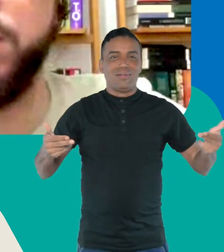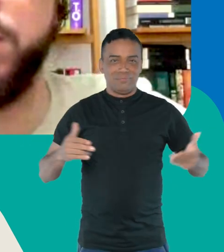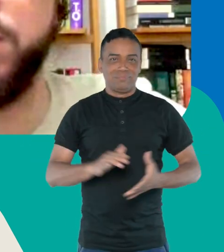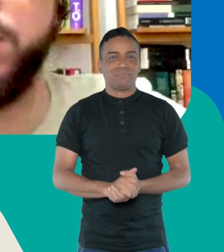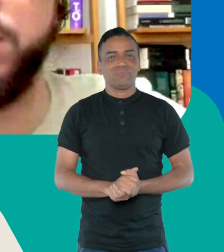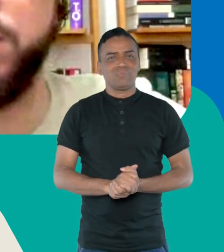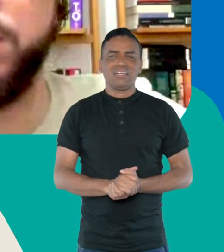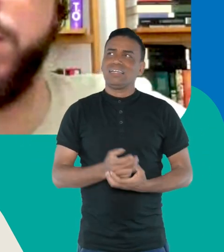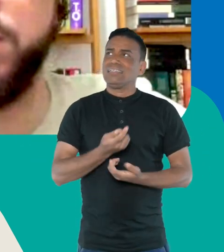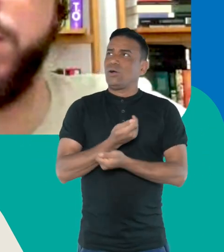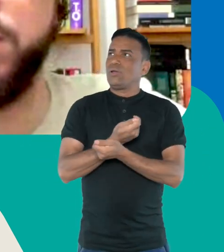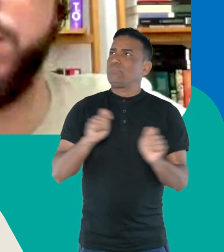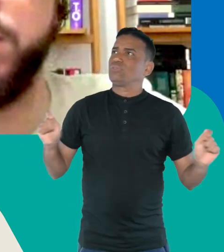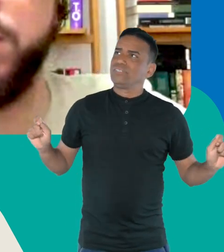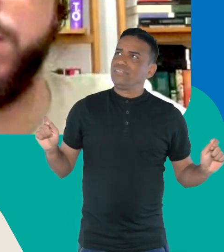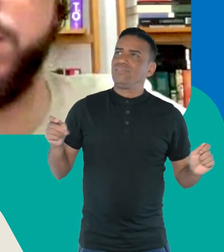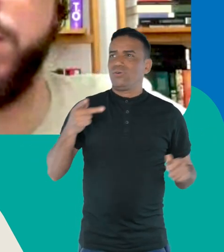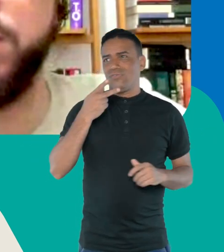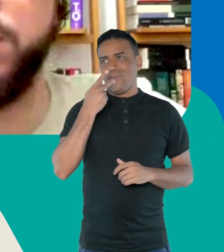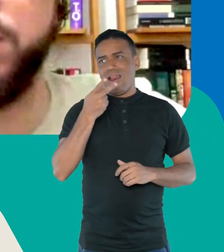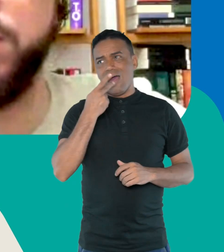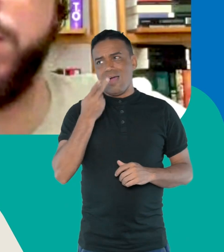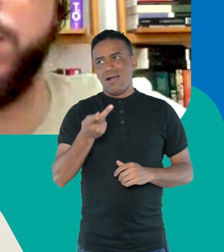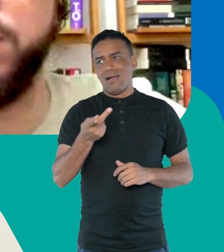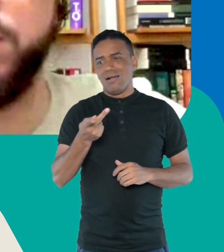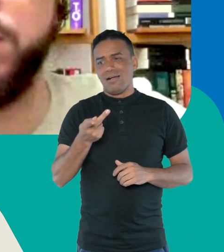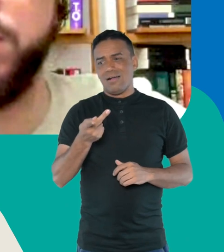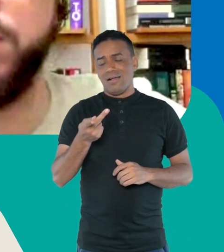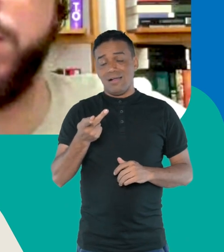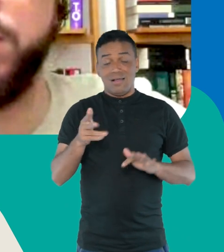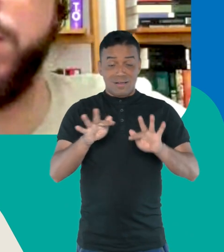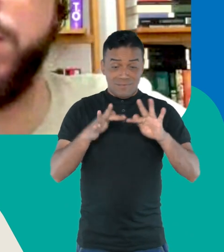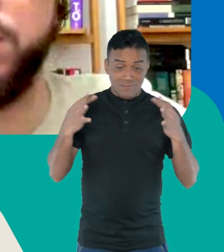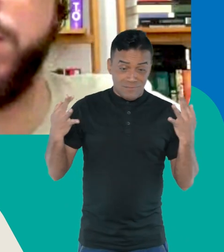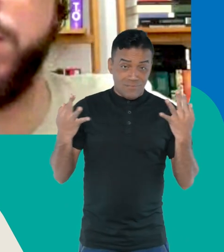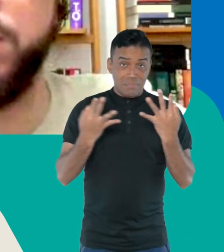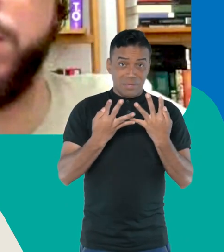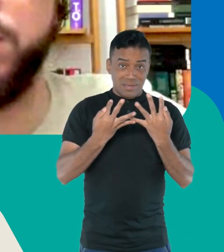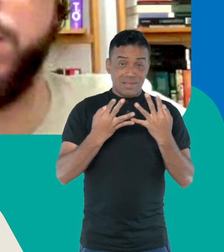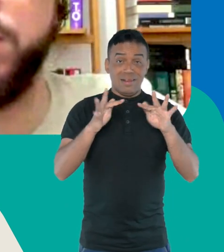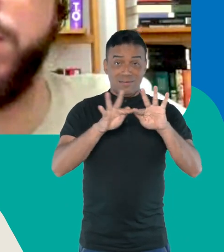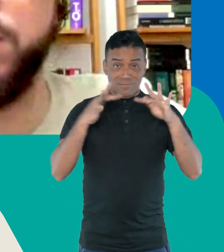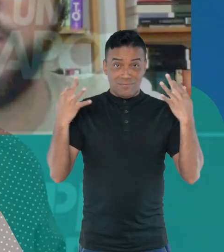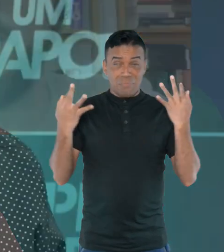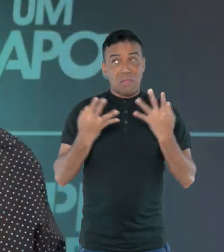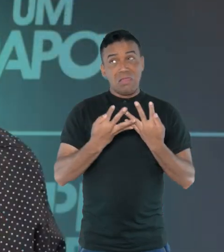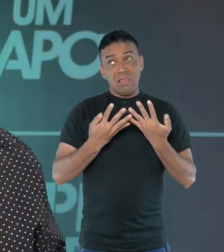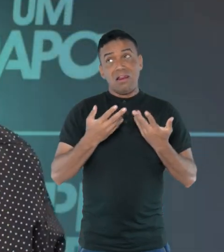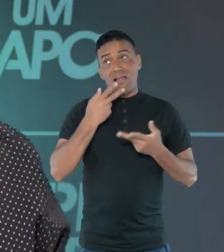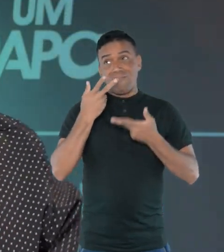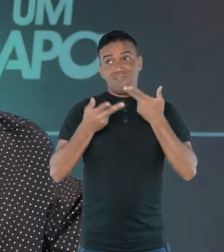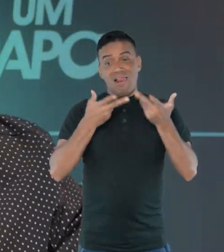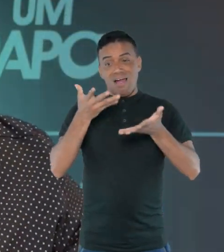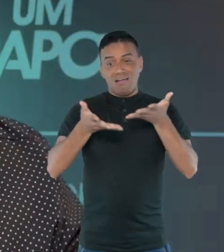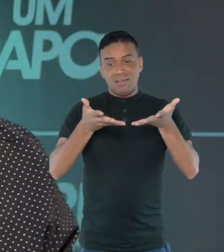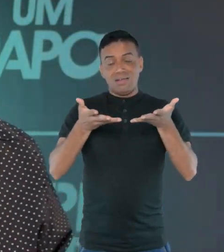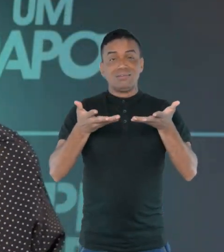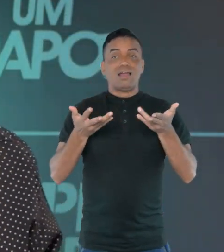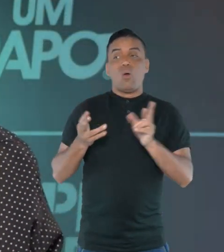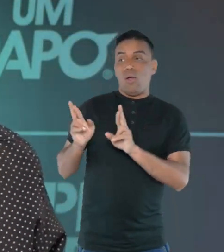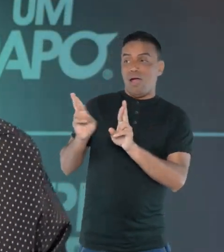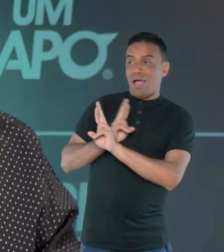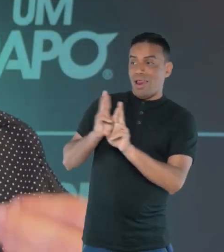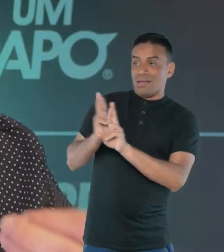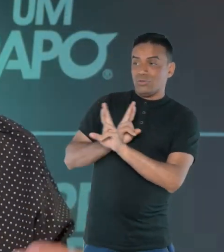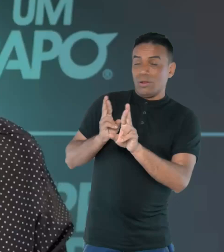impossível, né? Quando a gente está falando de família, quando a gente está dizendo, né, desses